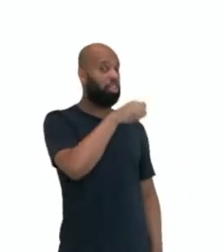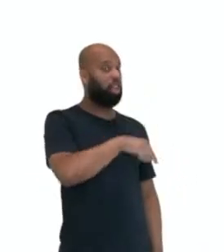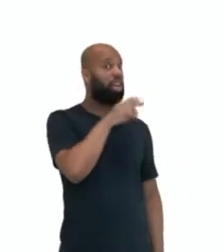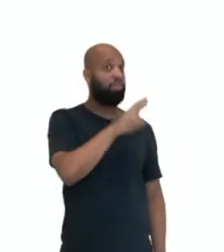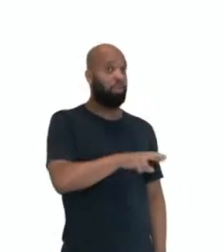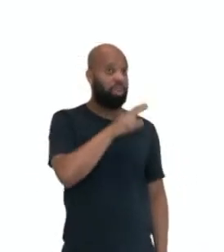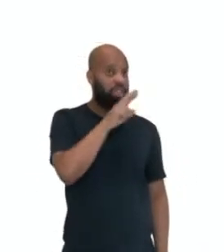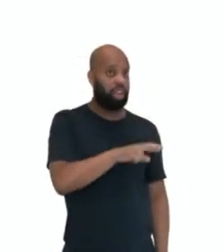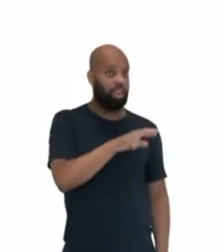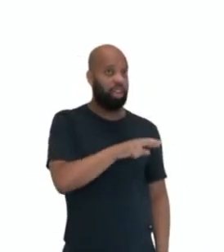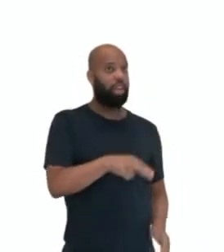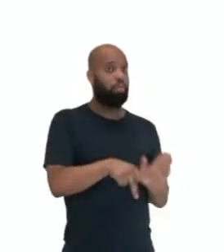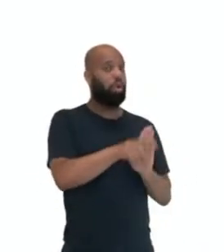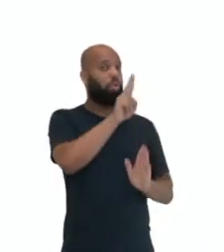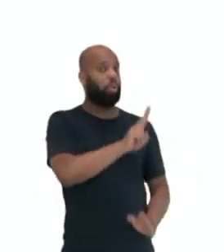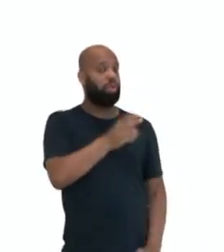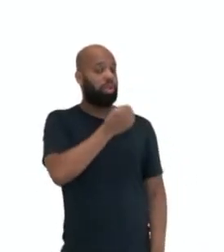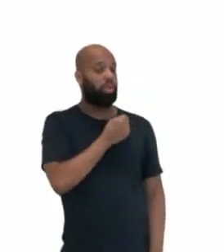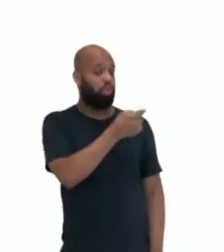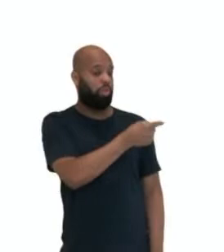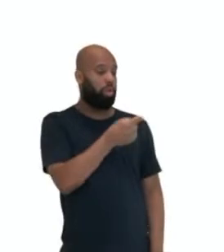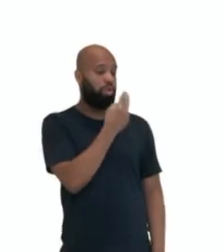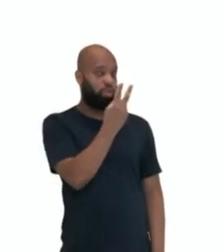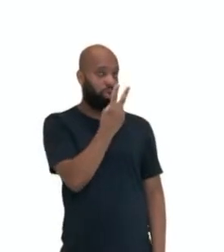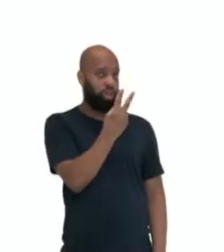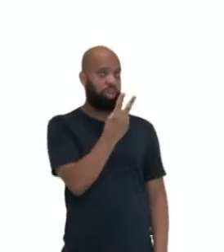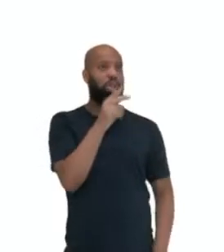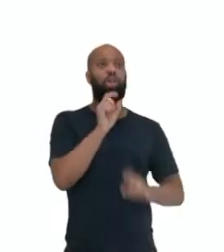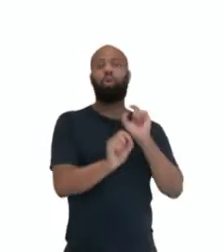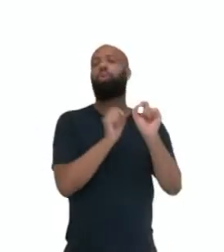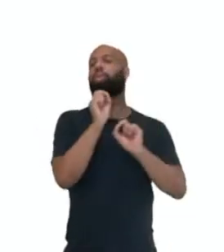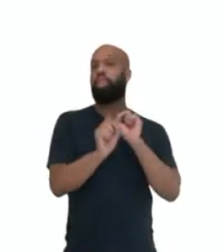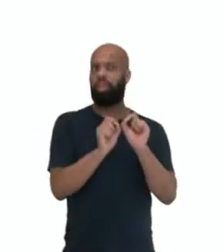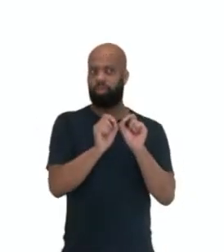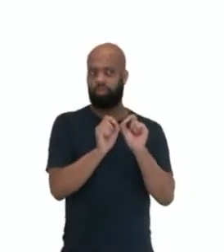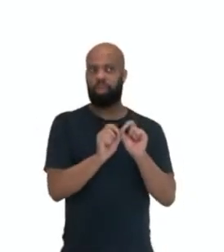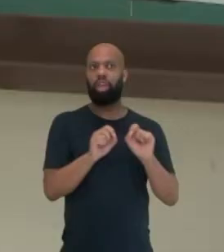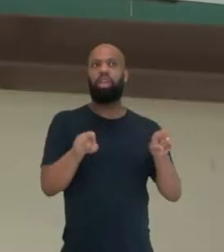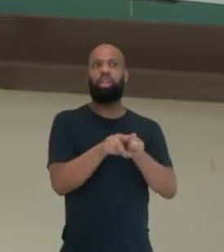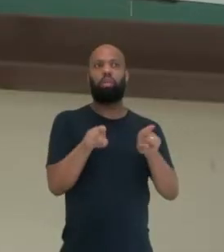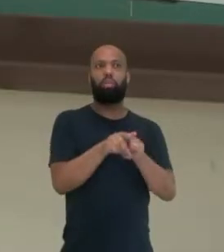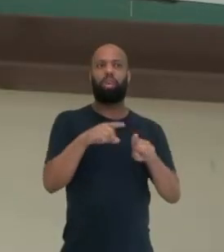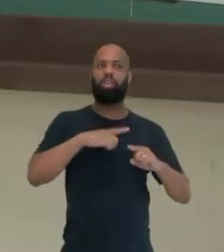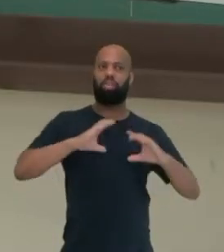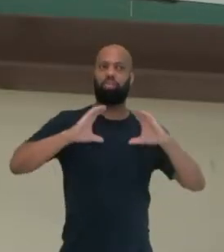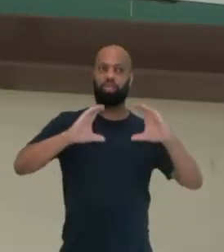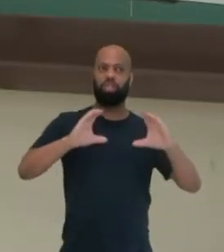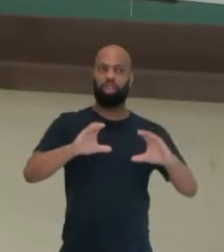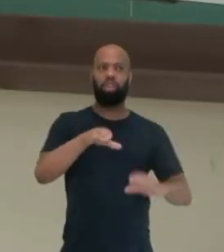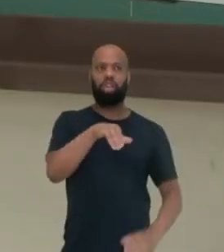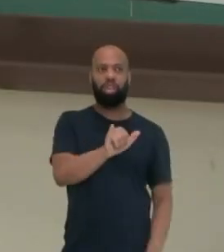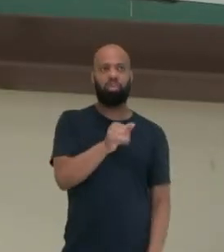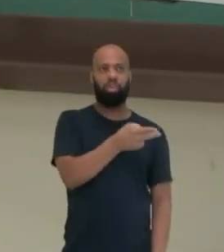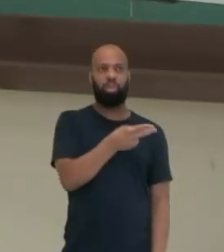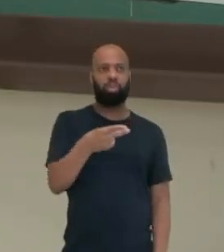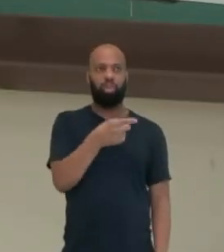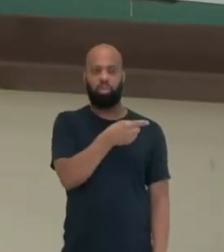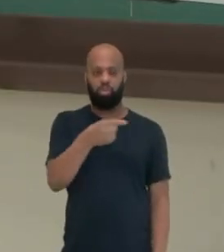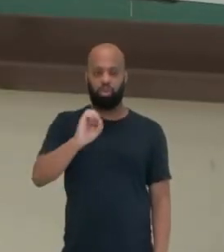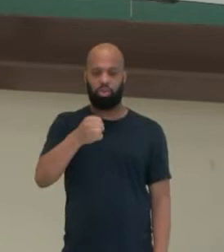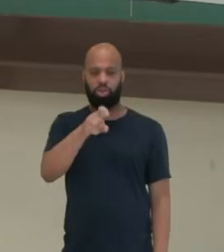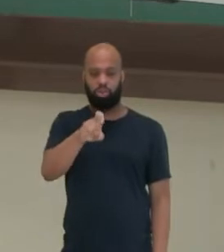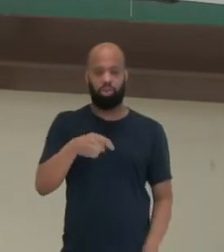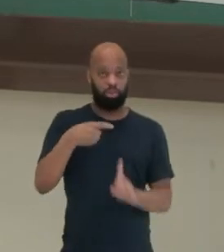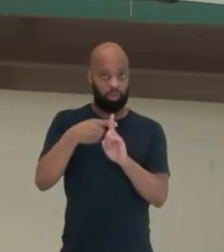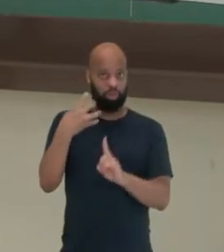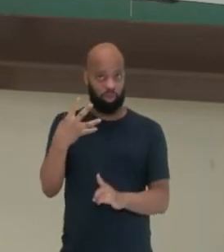2 por essa função. A imagem, quem vai ser? E dada a função afim definida por y igual a menos 8x